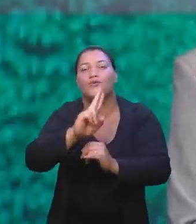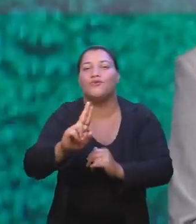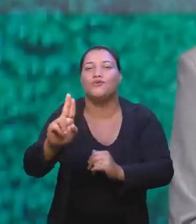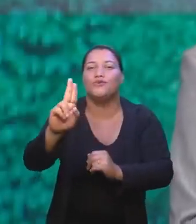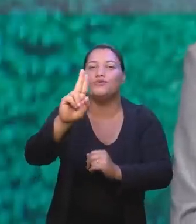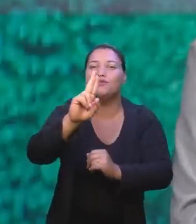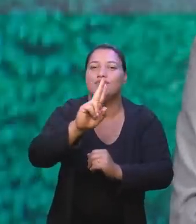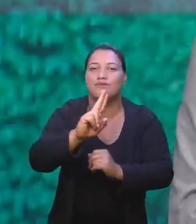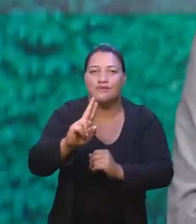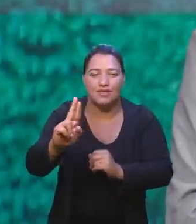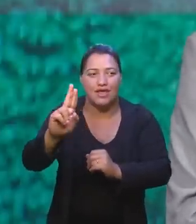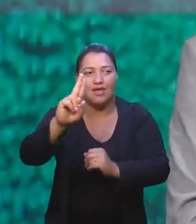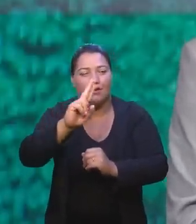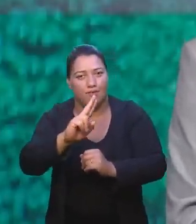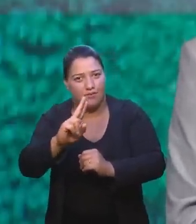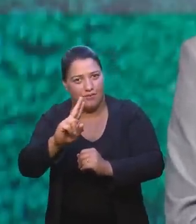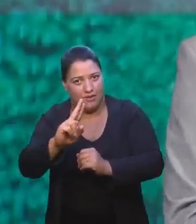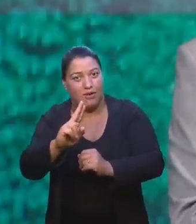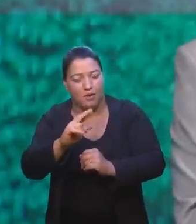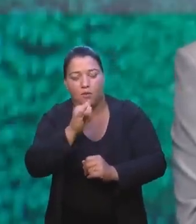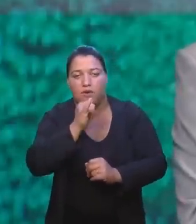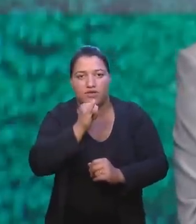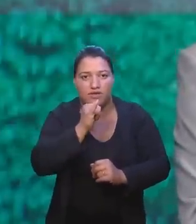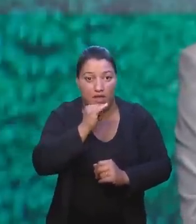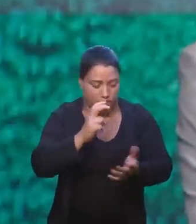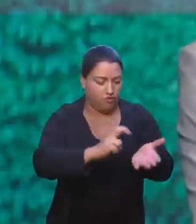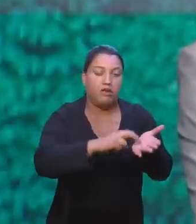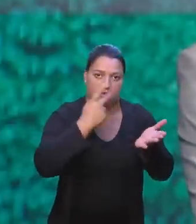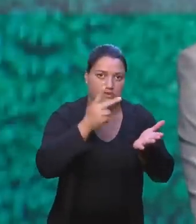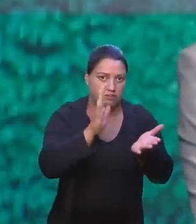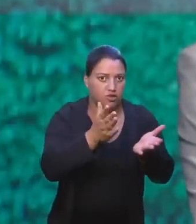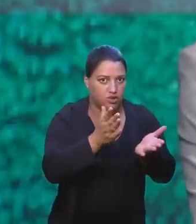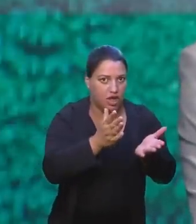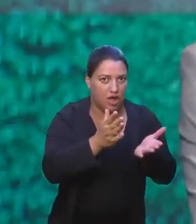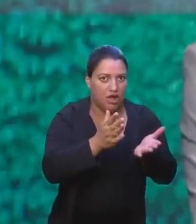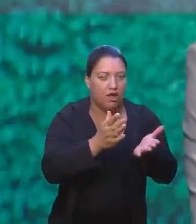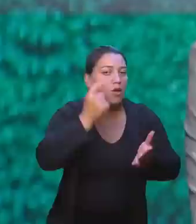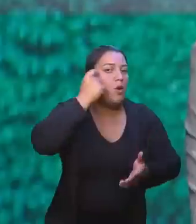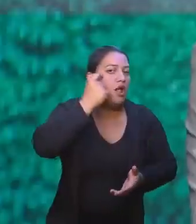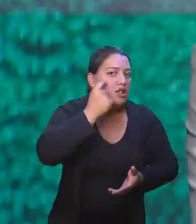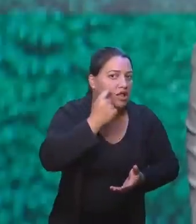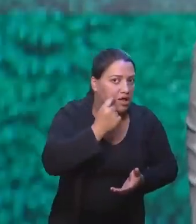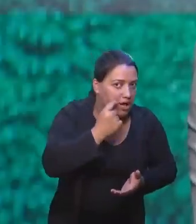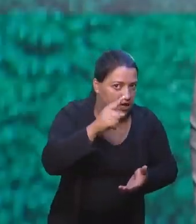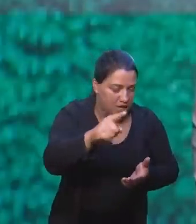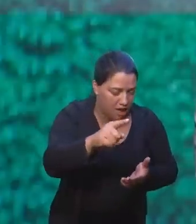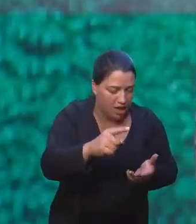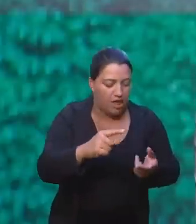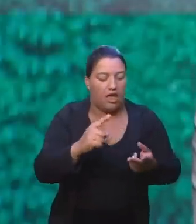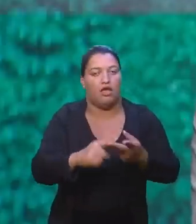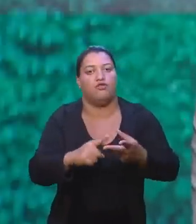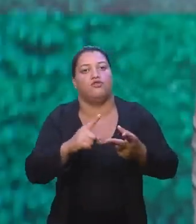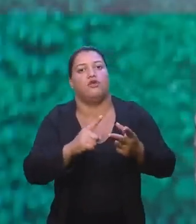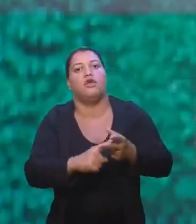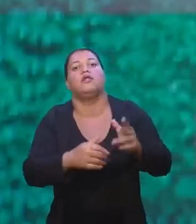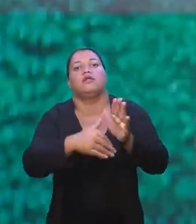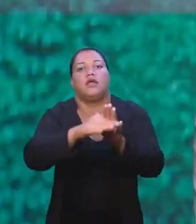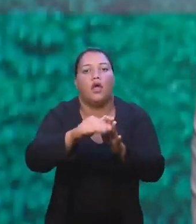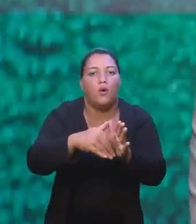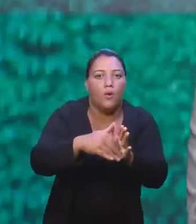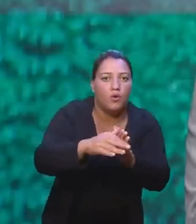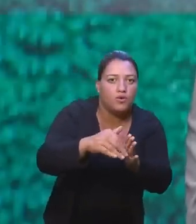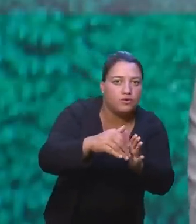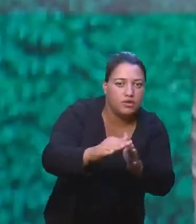nosso nobre codificador como exemplo, de manhã nós falamos, Allan Kardec, o codificador, o dirigente, o